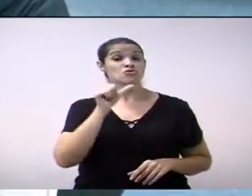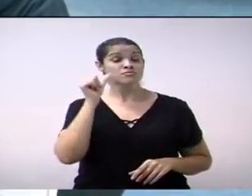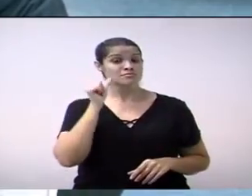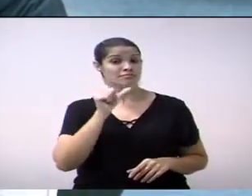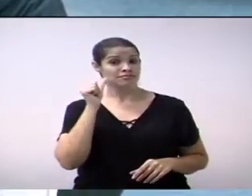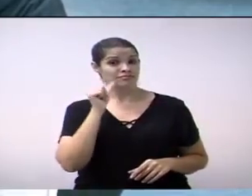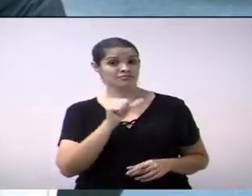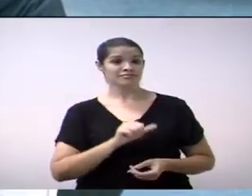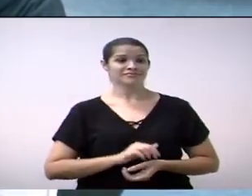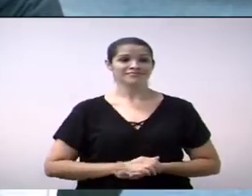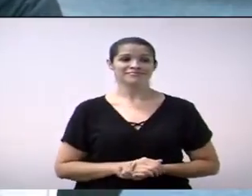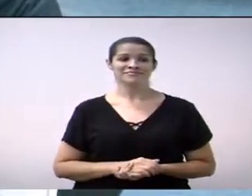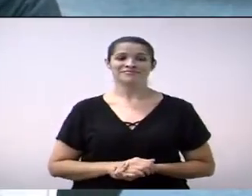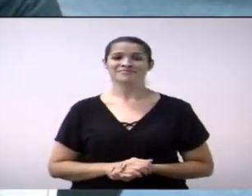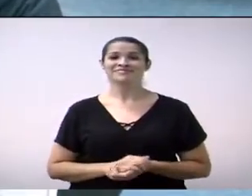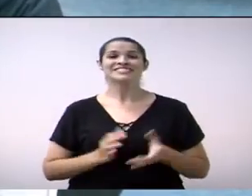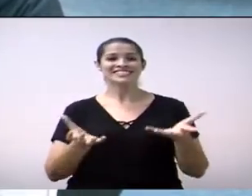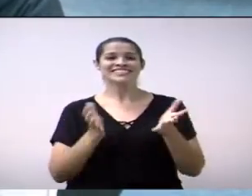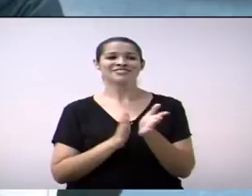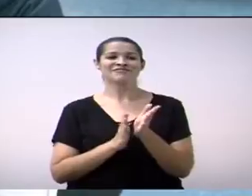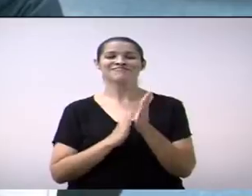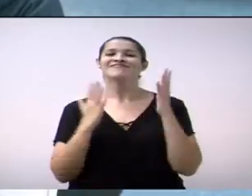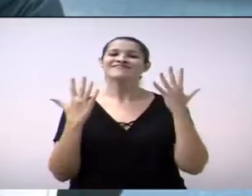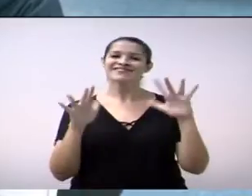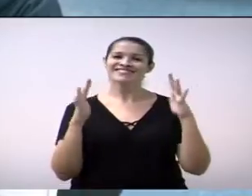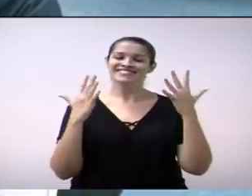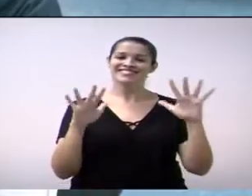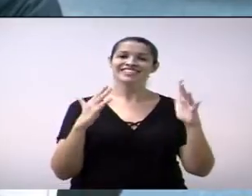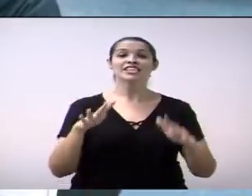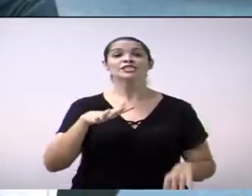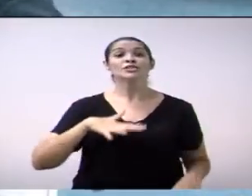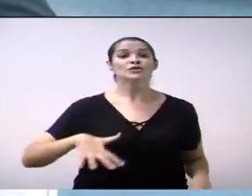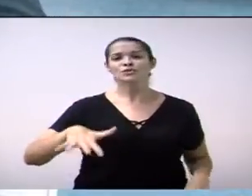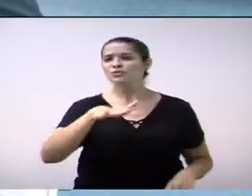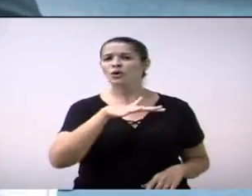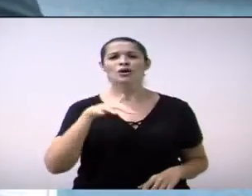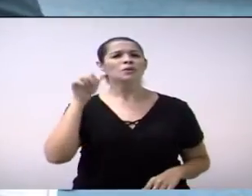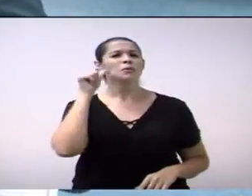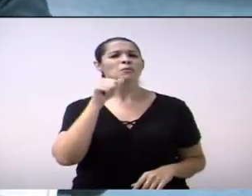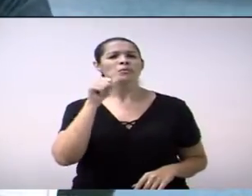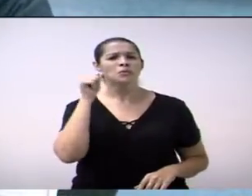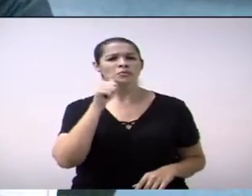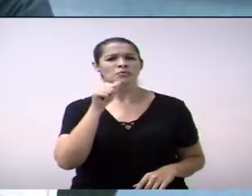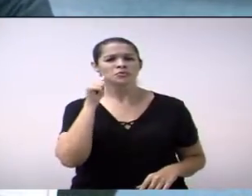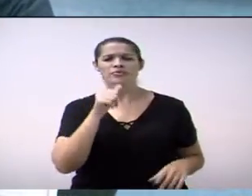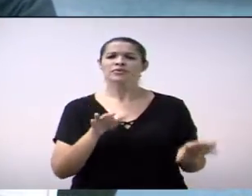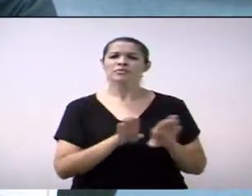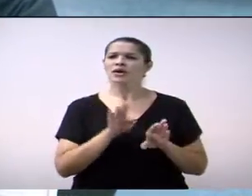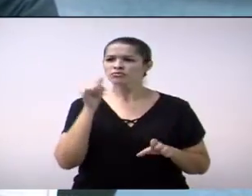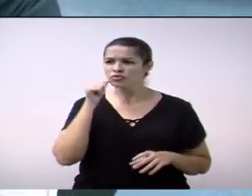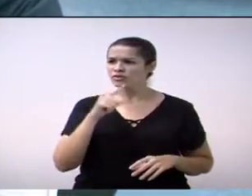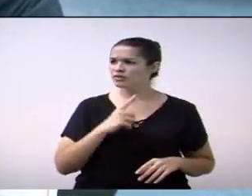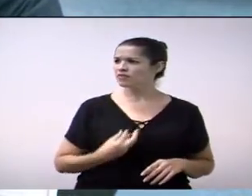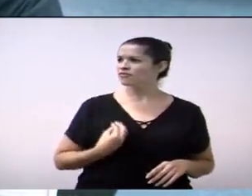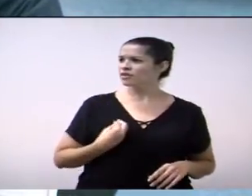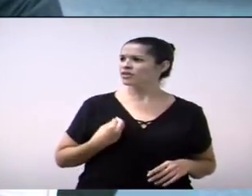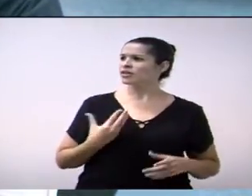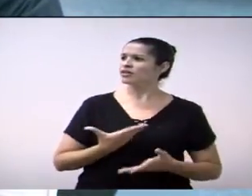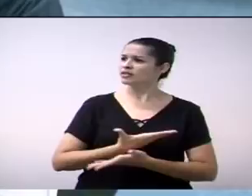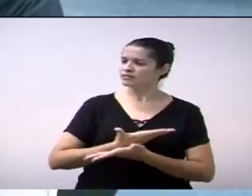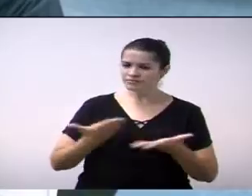aqui de parabenizar todas as mulheres, principalmente as que estão aqui nesse